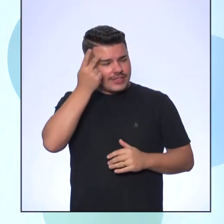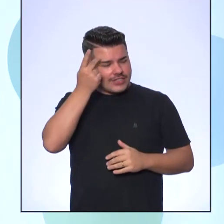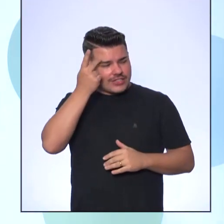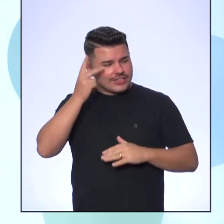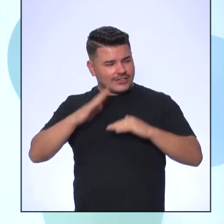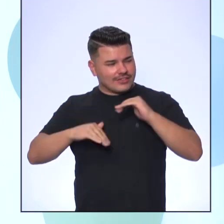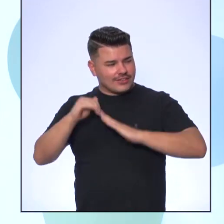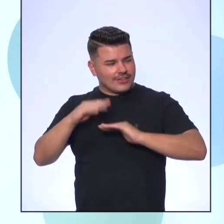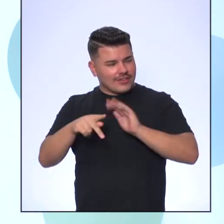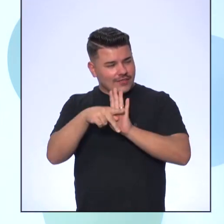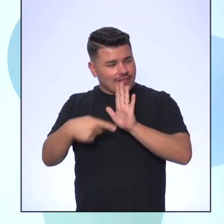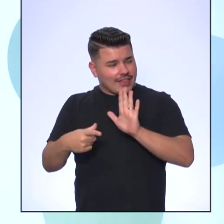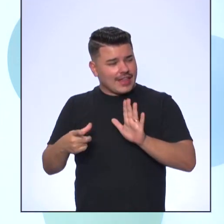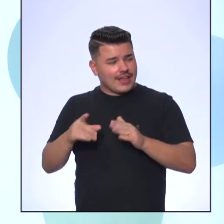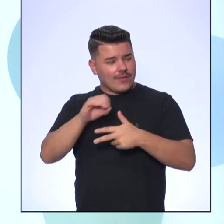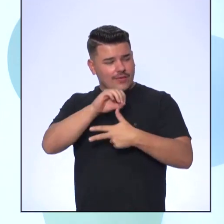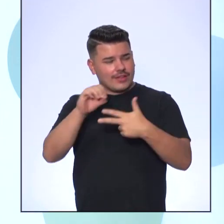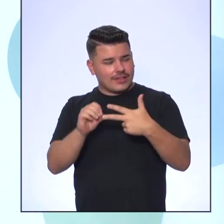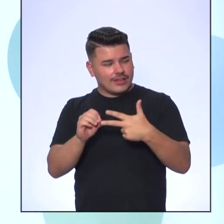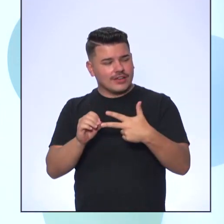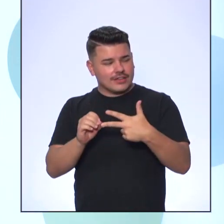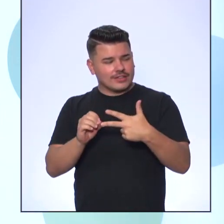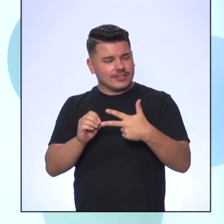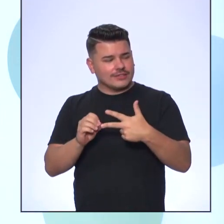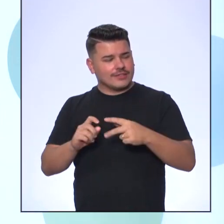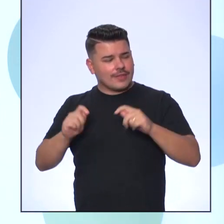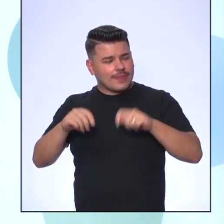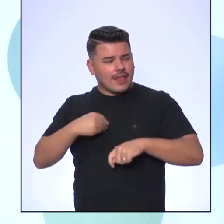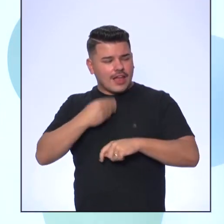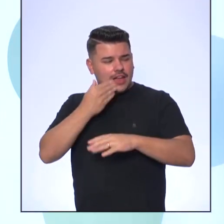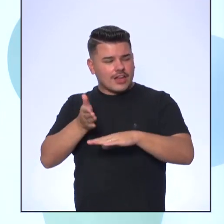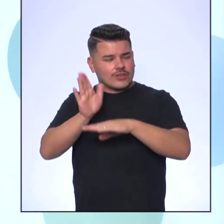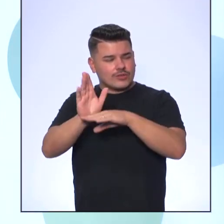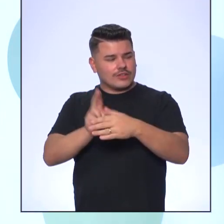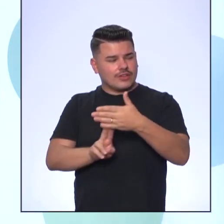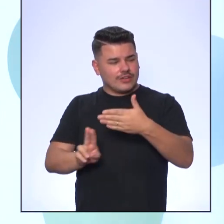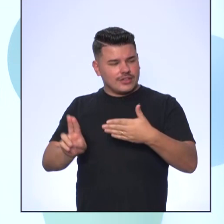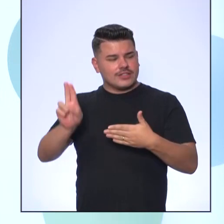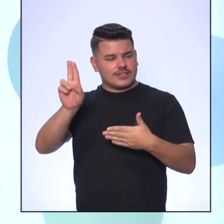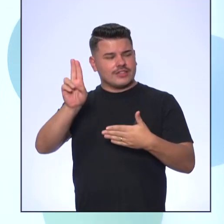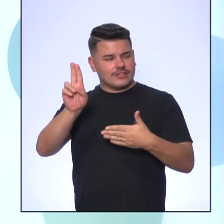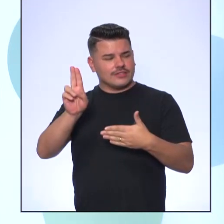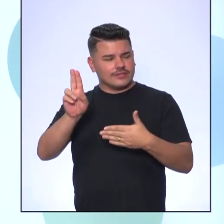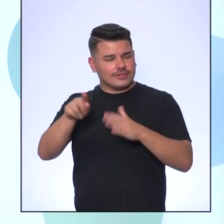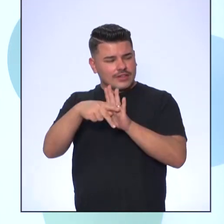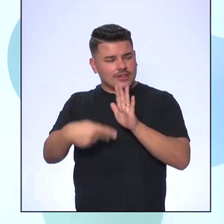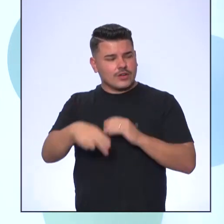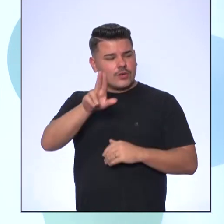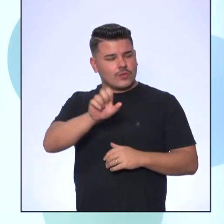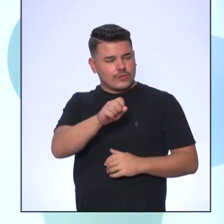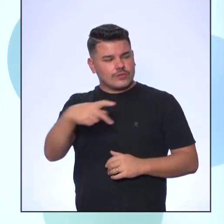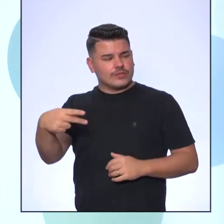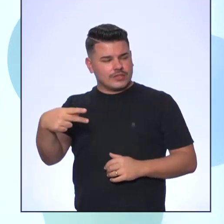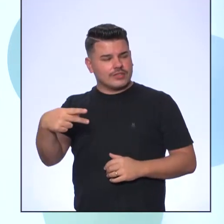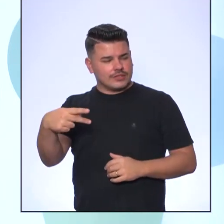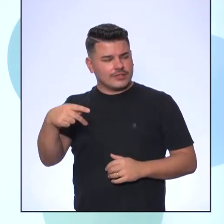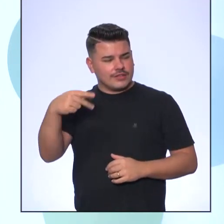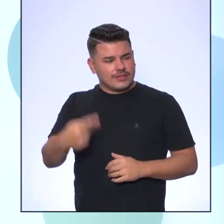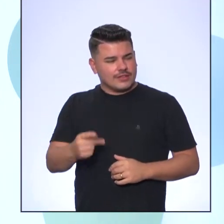O Enem também possibilita vagas nas universidades estaduais paulistas. A Universidade de São Paulo,